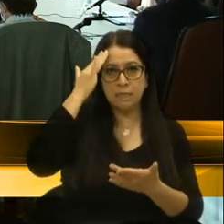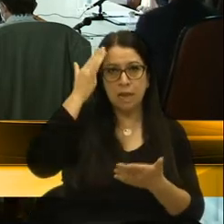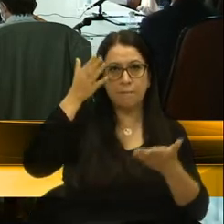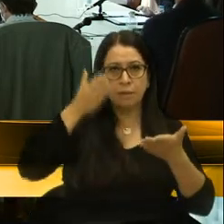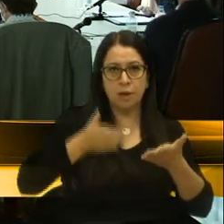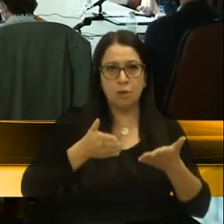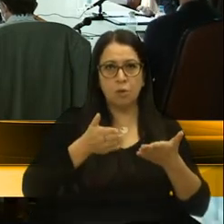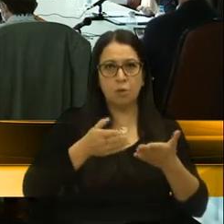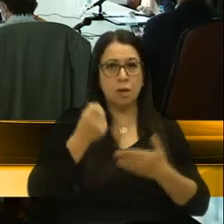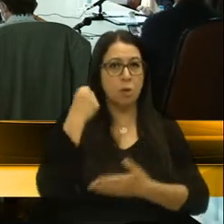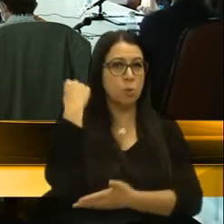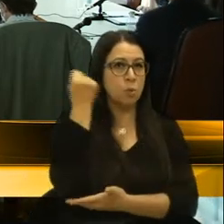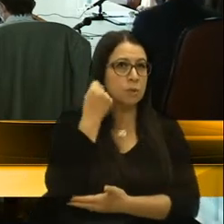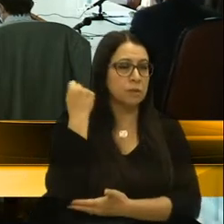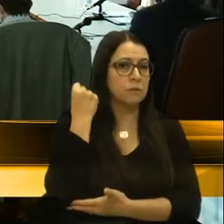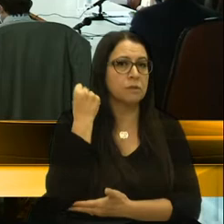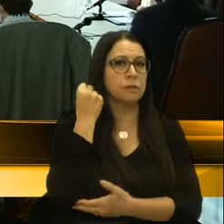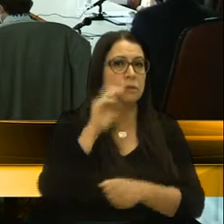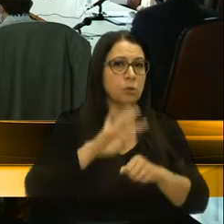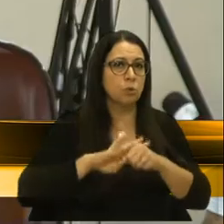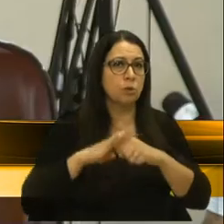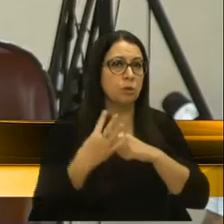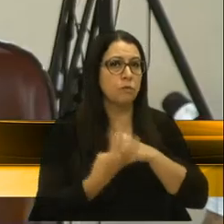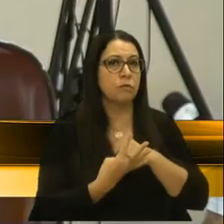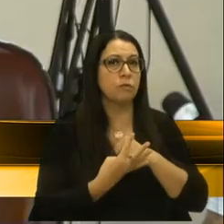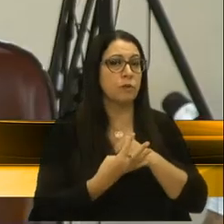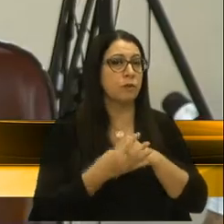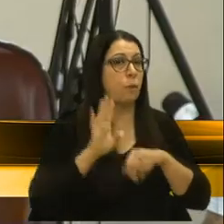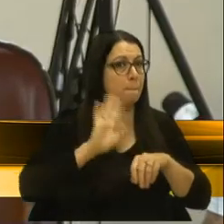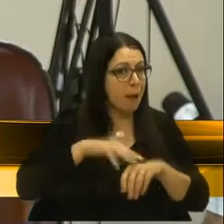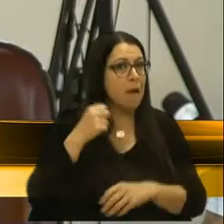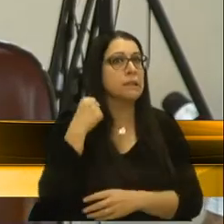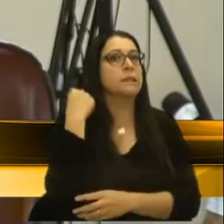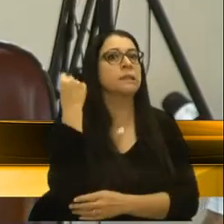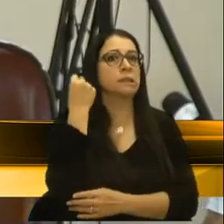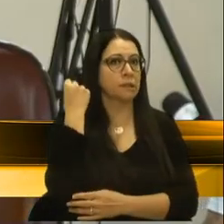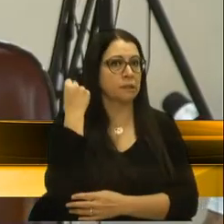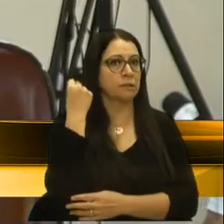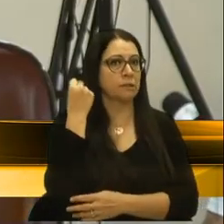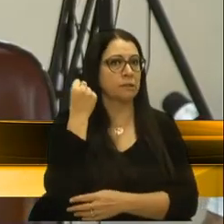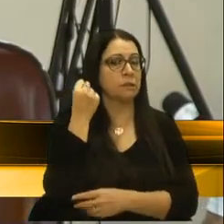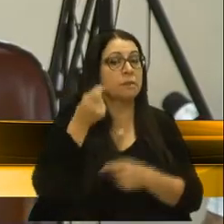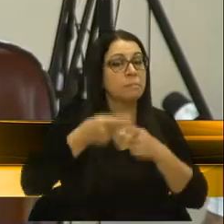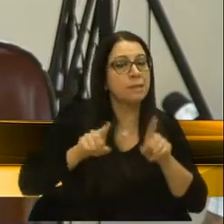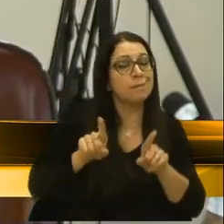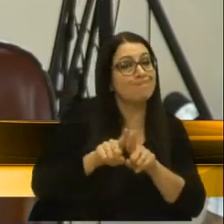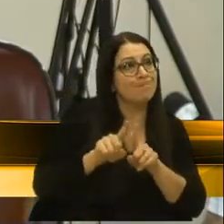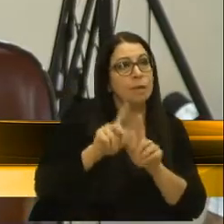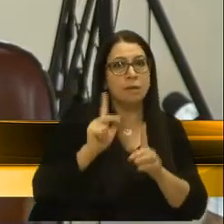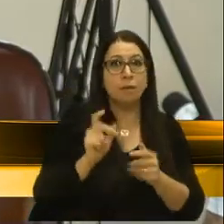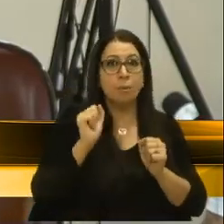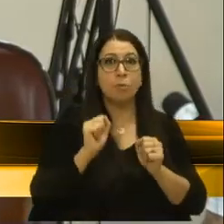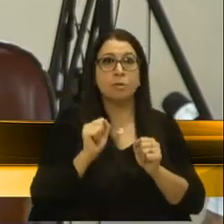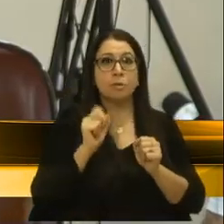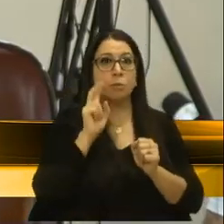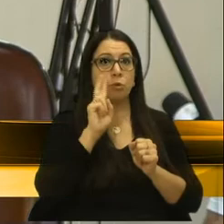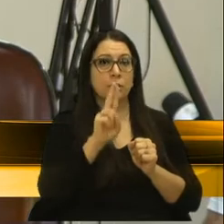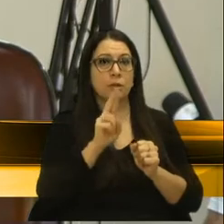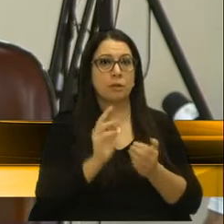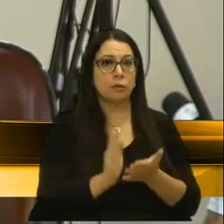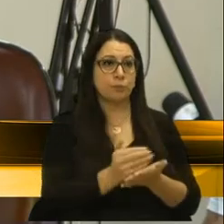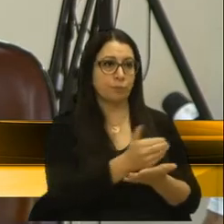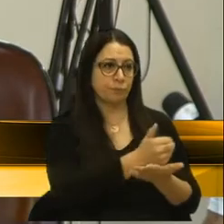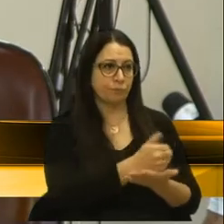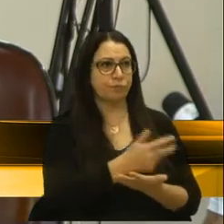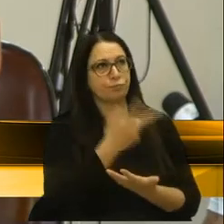com o agravamento, com o coronavírus, agravou. Porém, nós não podemos deixar... Olhem um dado assim,